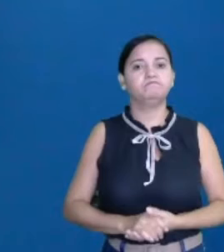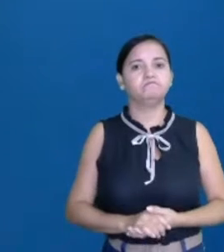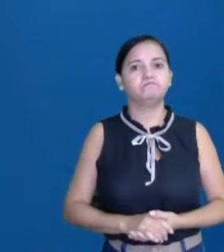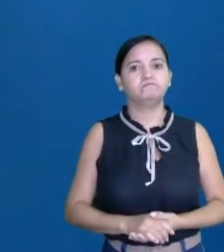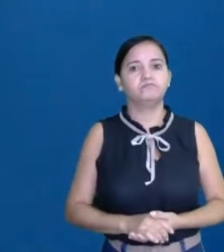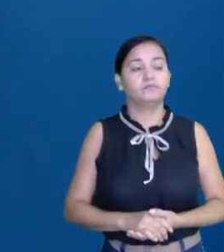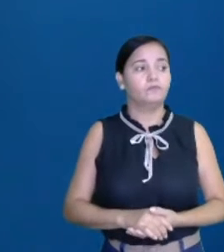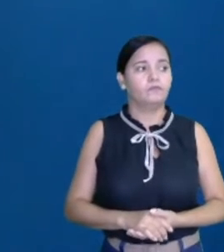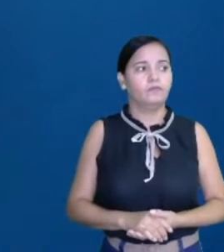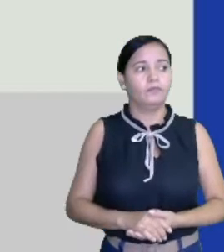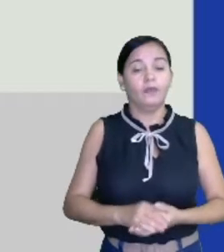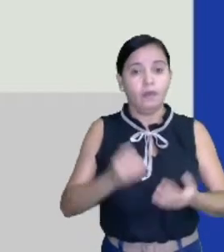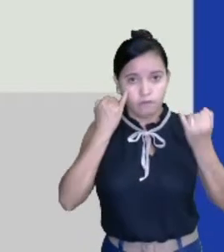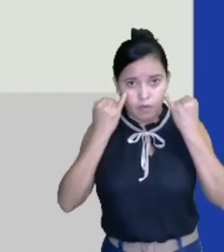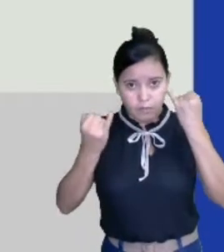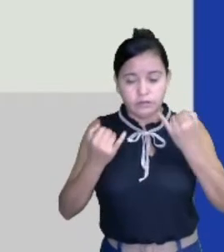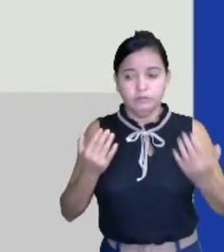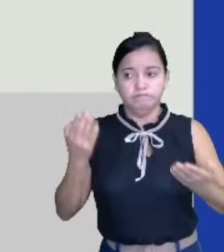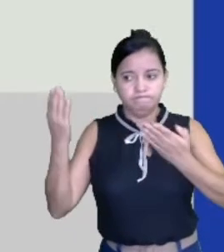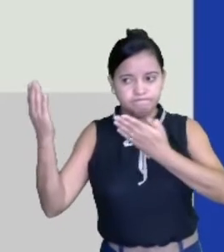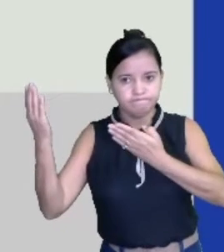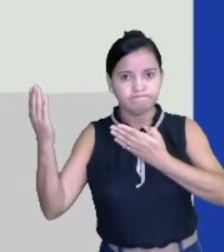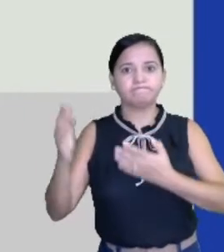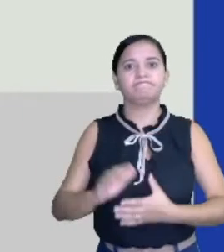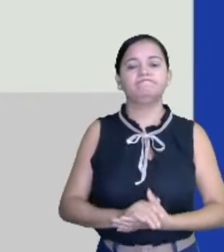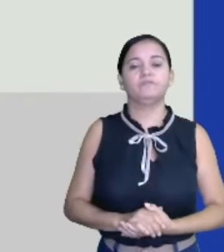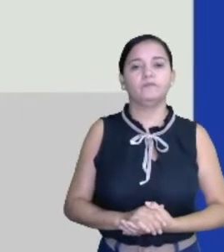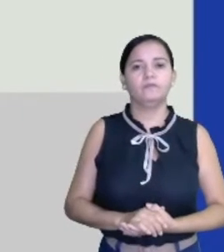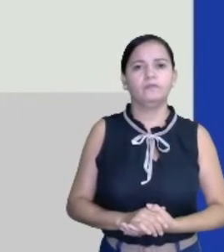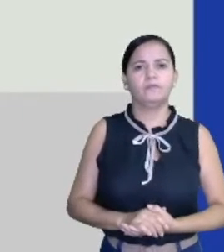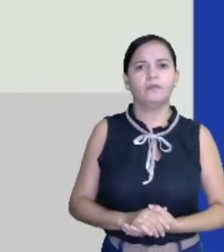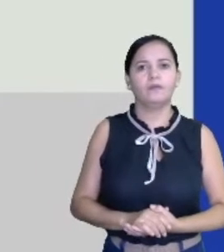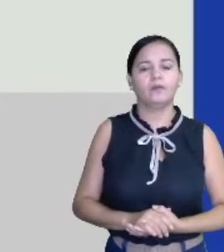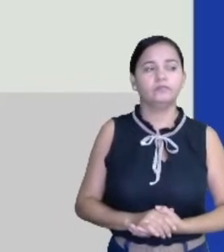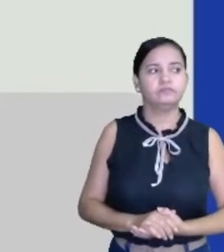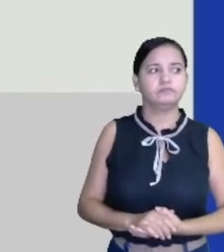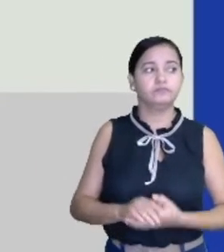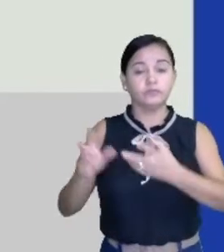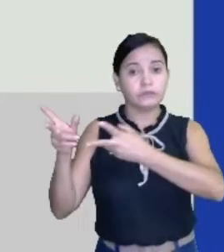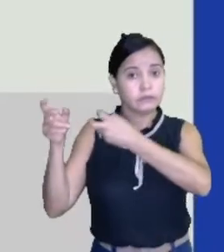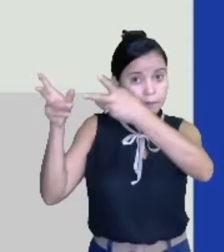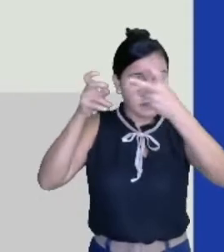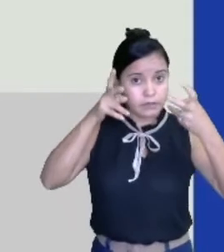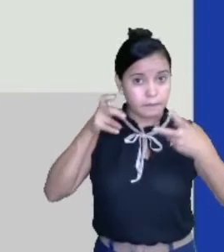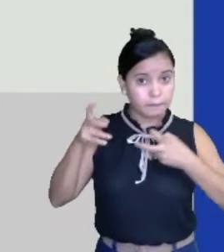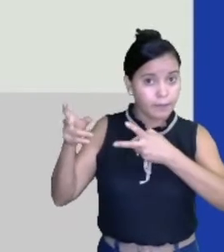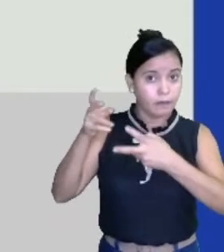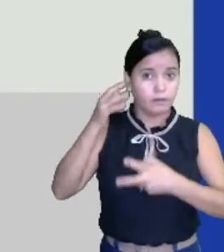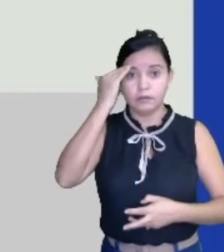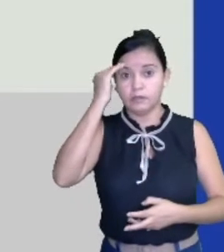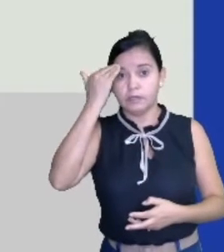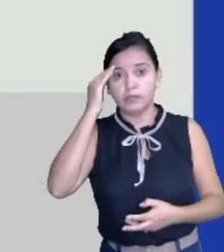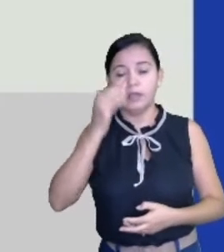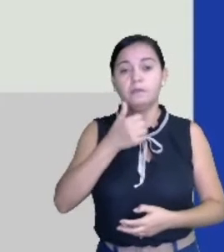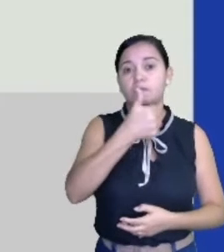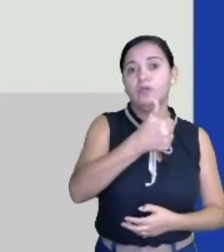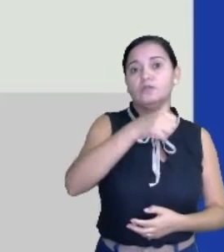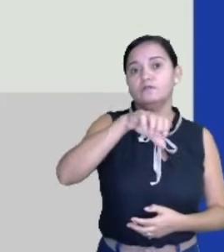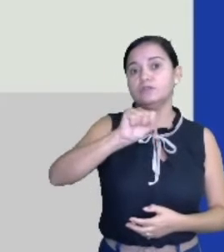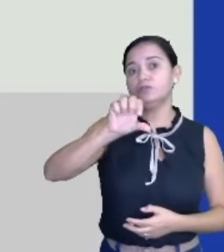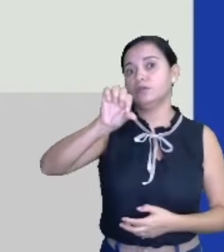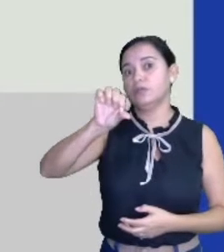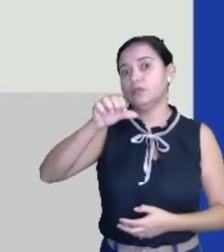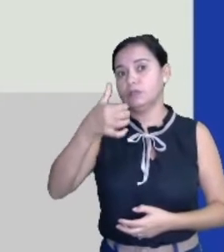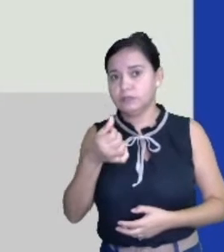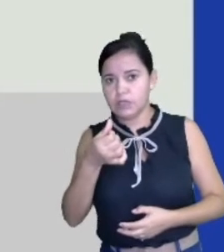mais visível essa informação. E aqui, gente, eu queria só para que vocês entendessem, em 1986, esses aqui